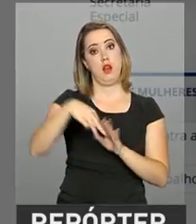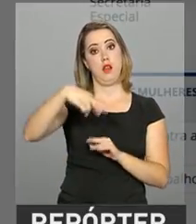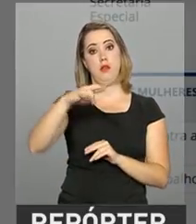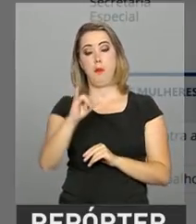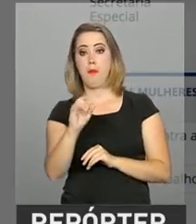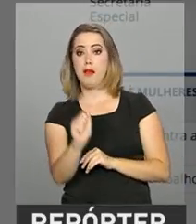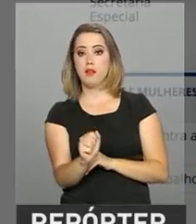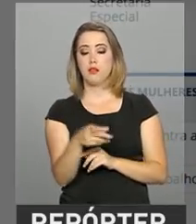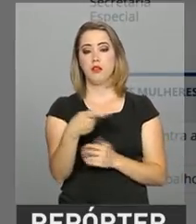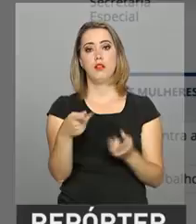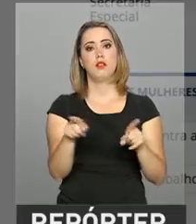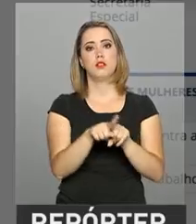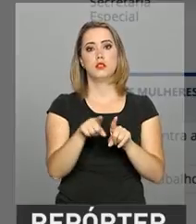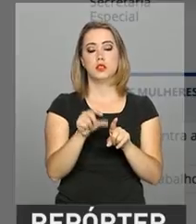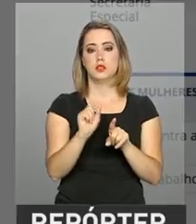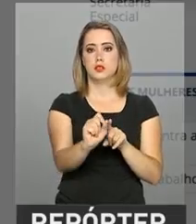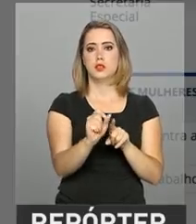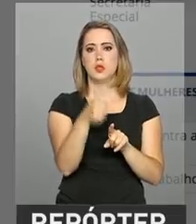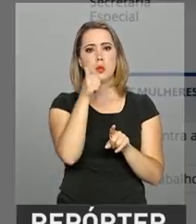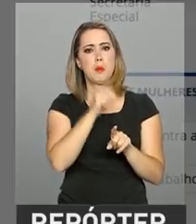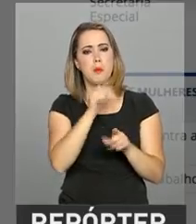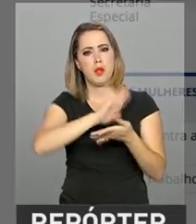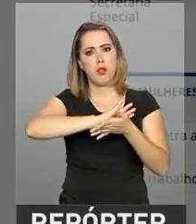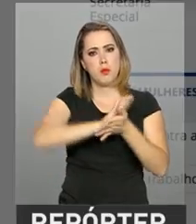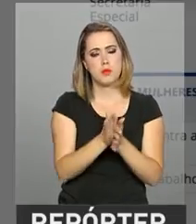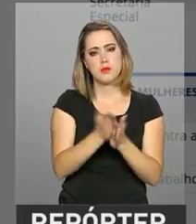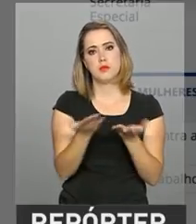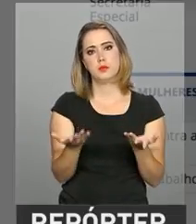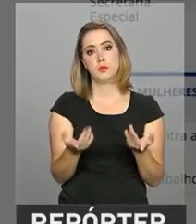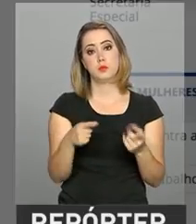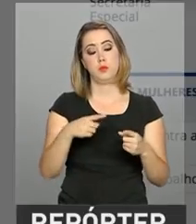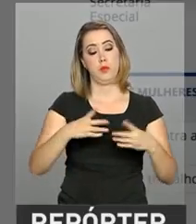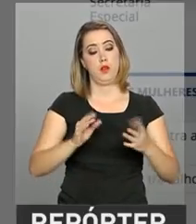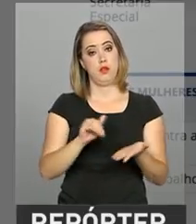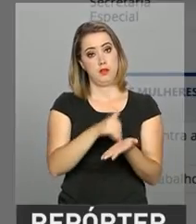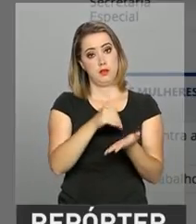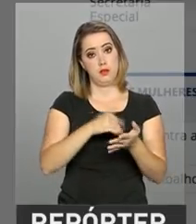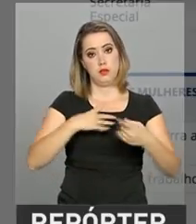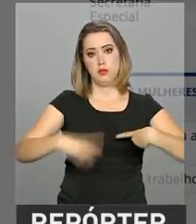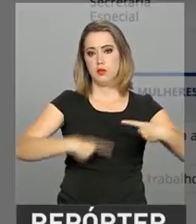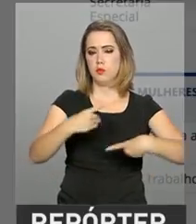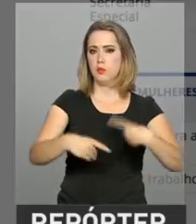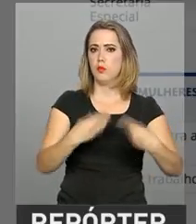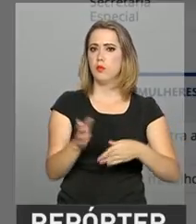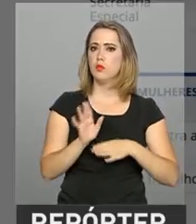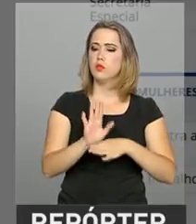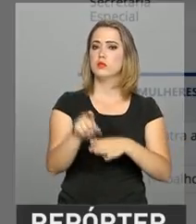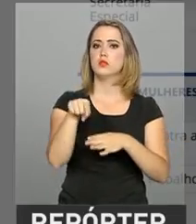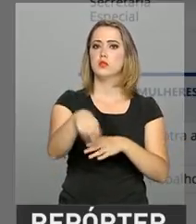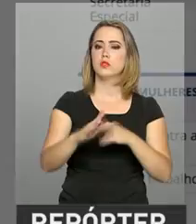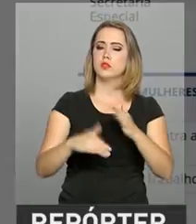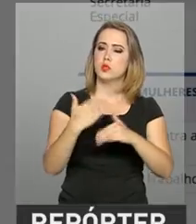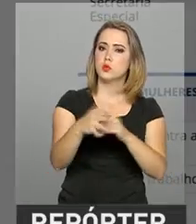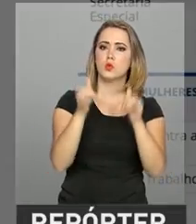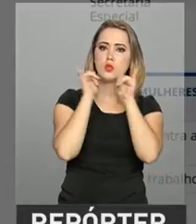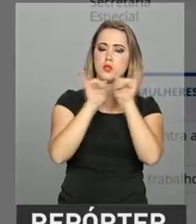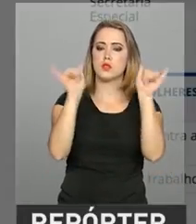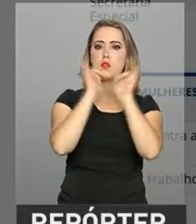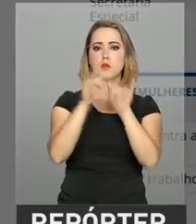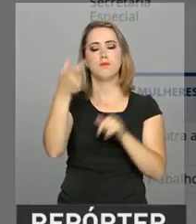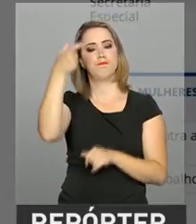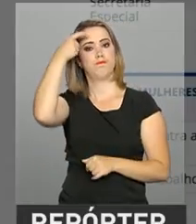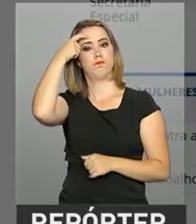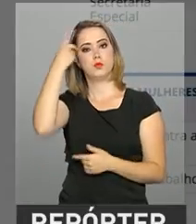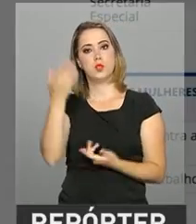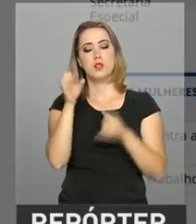penha e do feminicídio a secretaria especial de políticas para as mulheres irá reforçar as campanhas de conscientização e educação